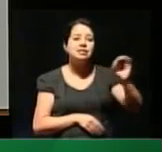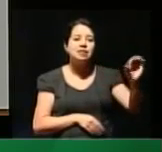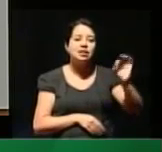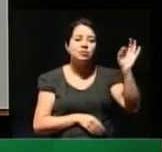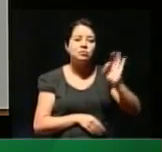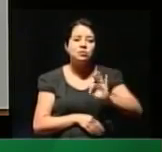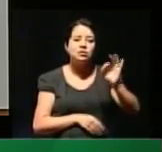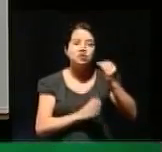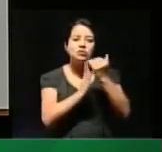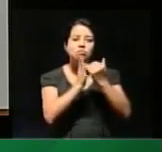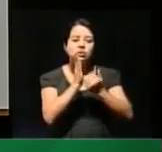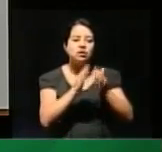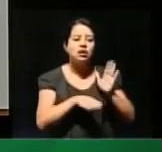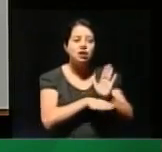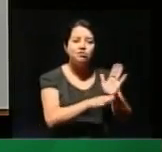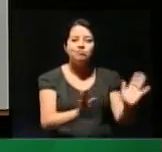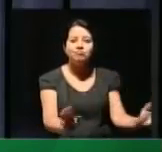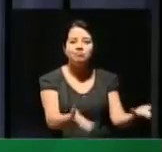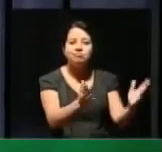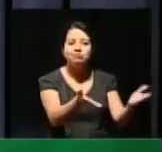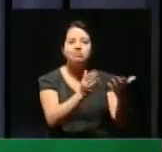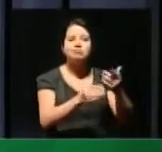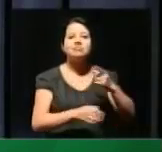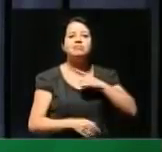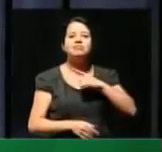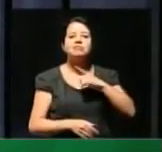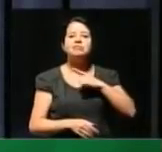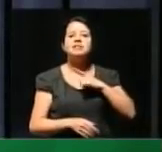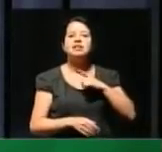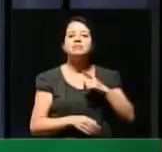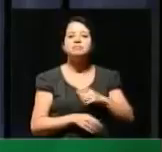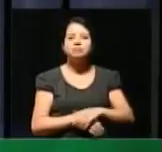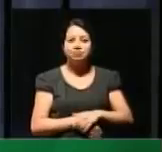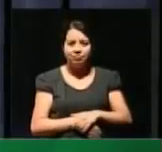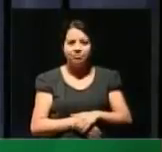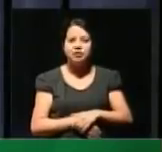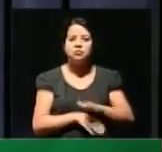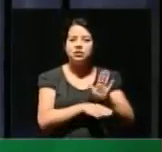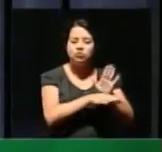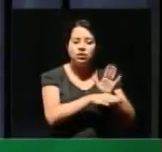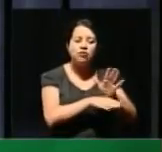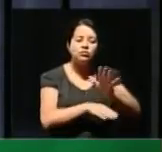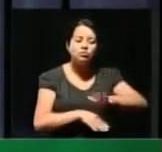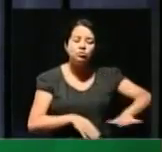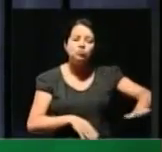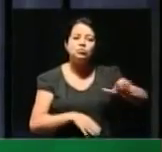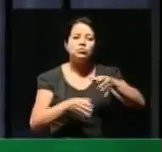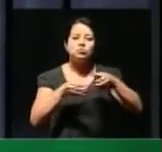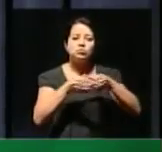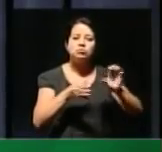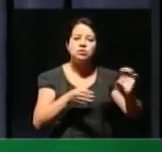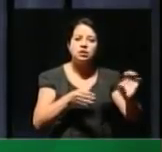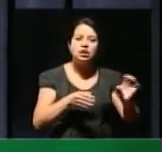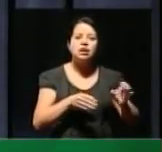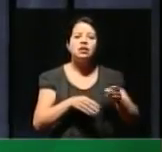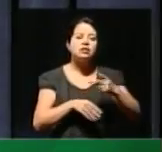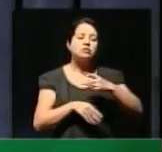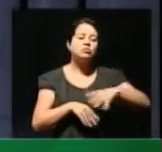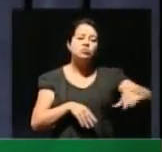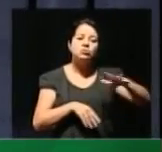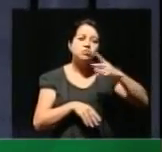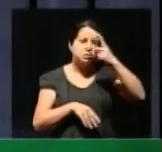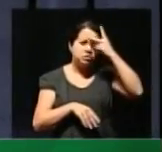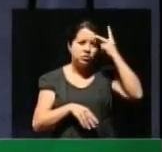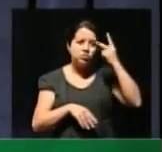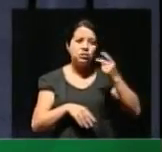você consiga aumentar a cobertura para chegar a atingir toda a população, todos os grupos gays, você pode começar a reverter